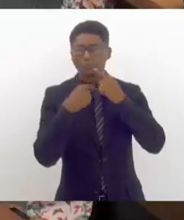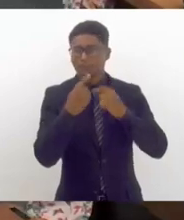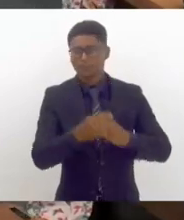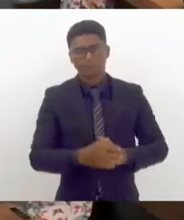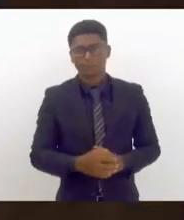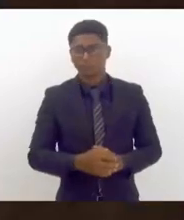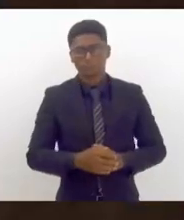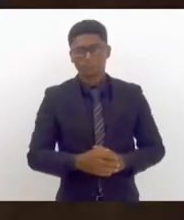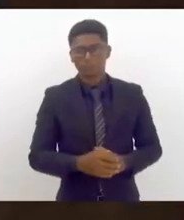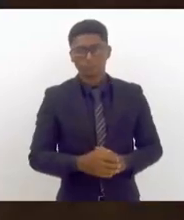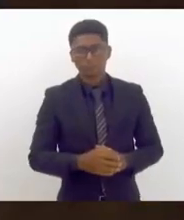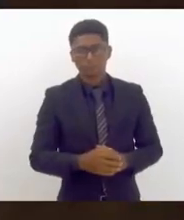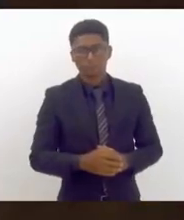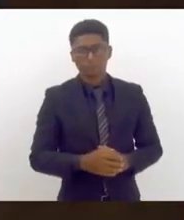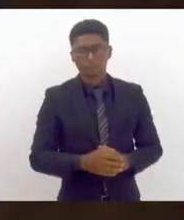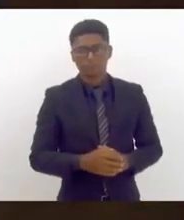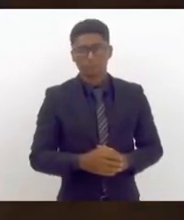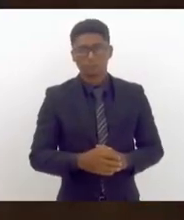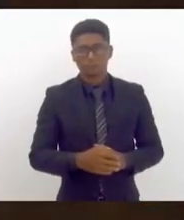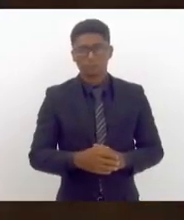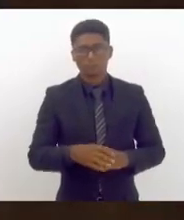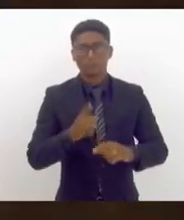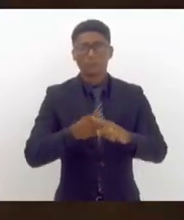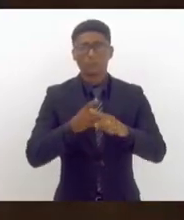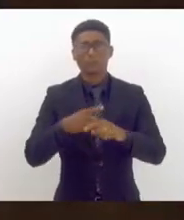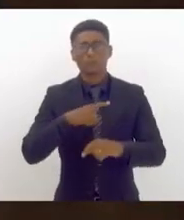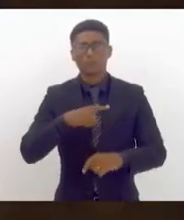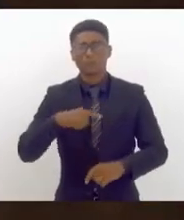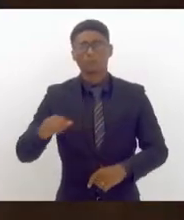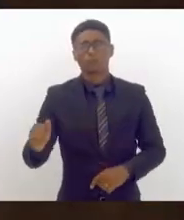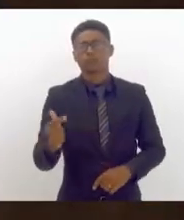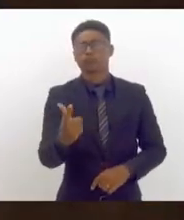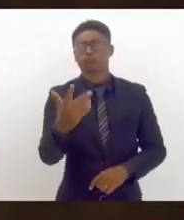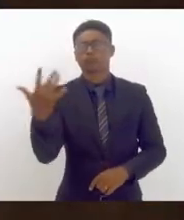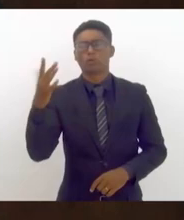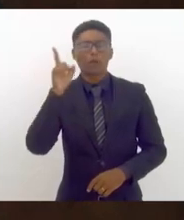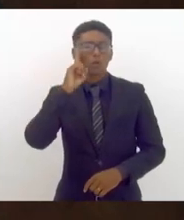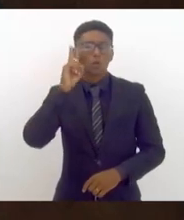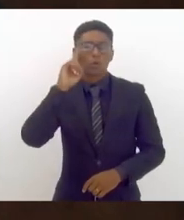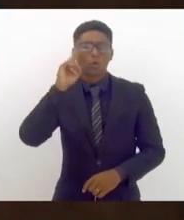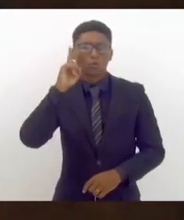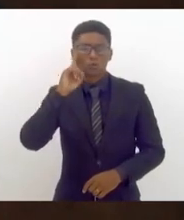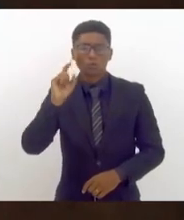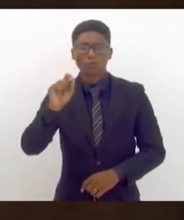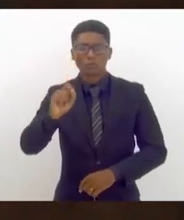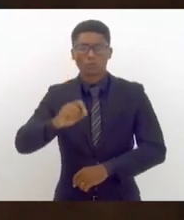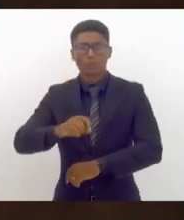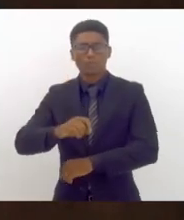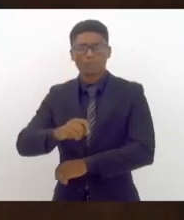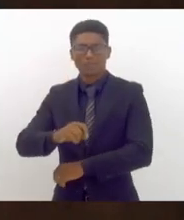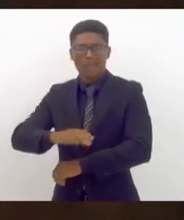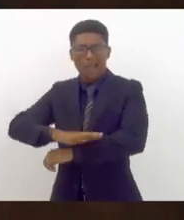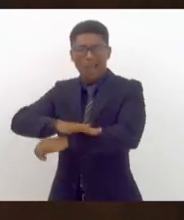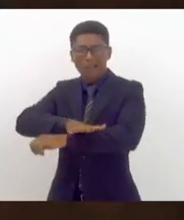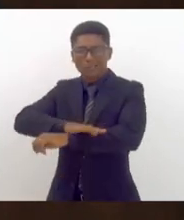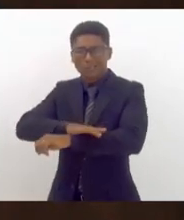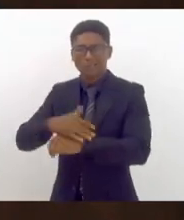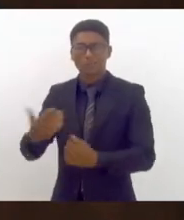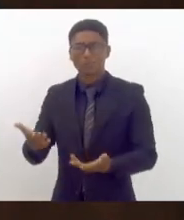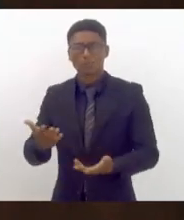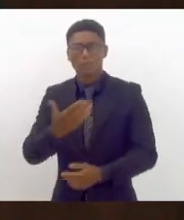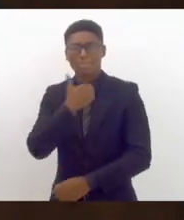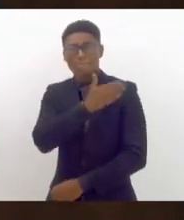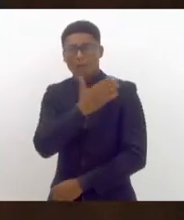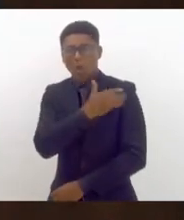deputada Dani Balbi, da quantidade de casos diários de racismo, de intolerância, de